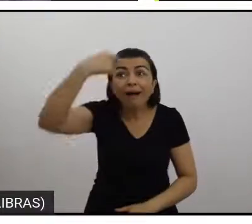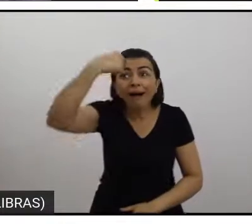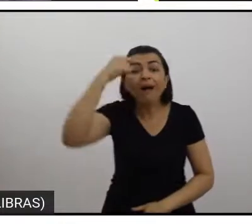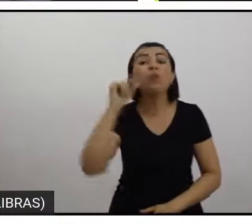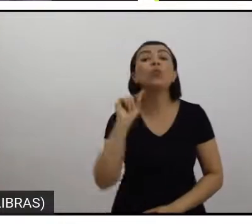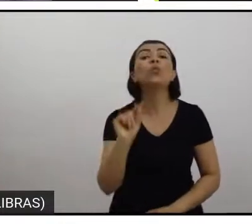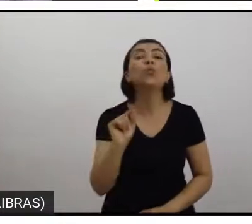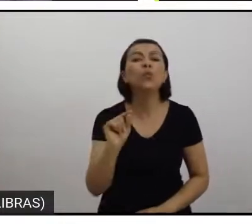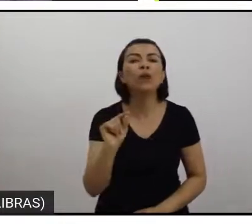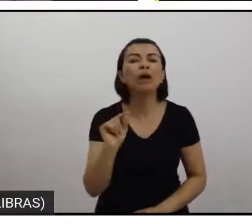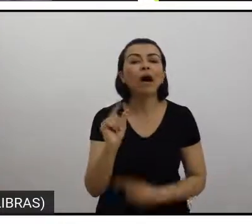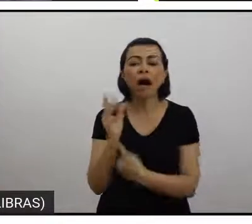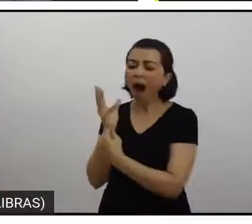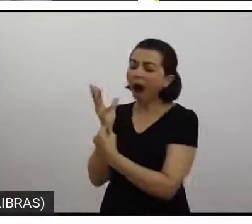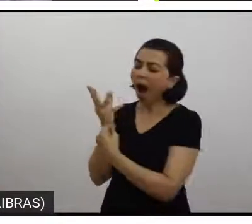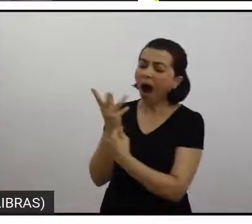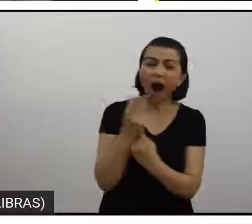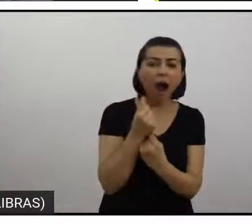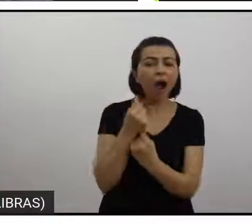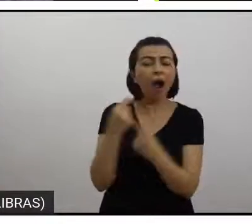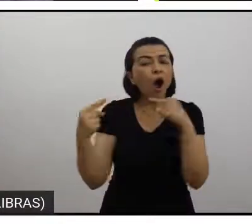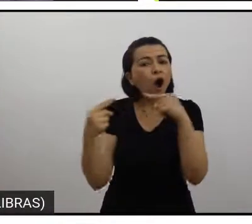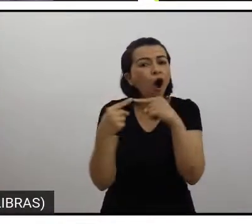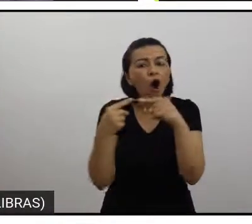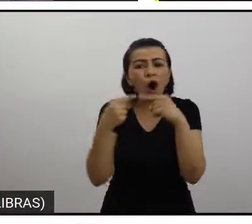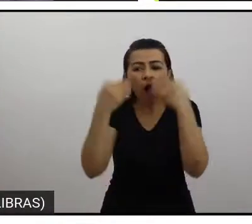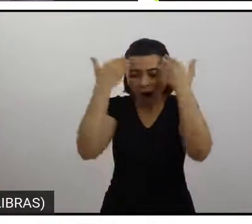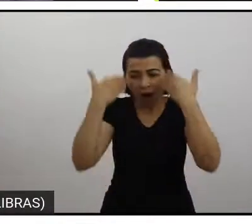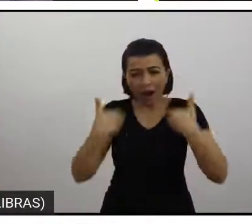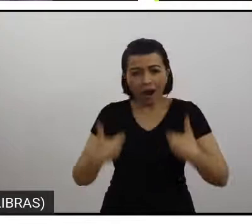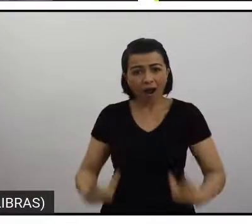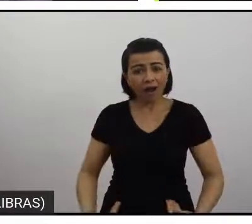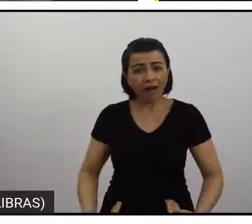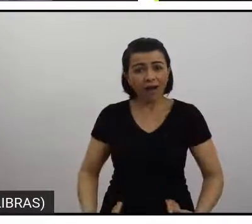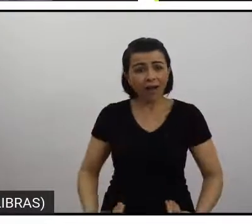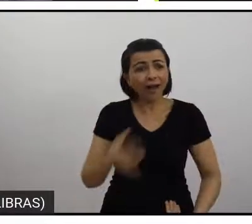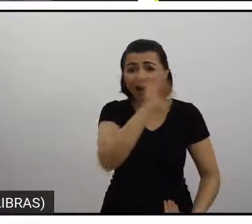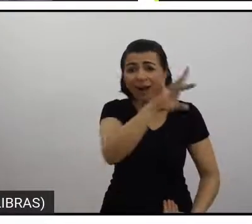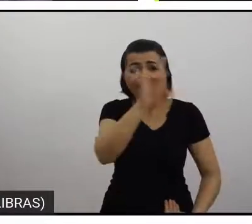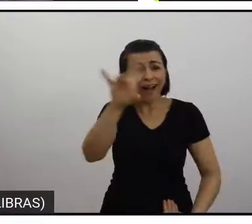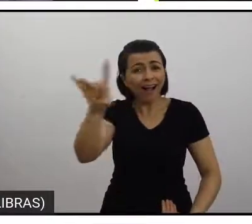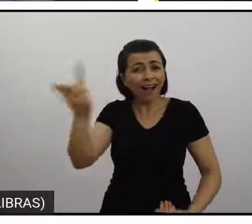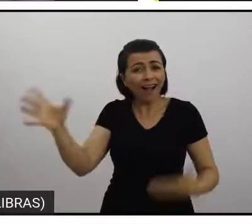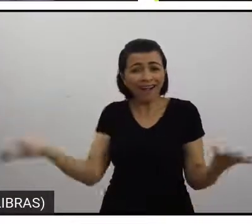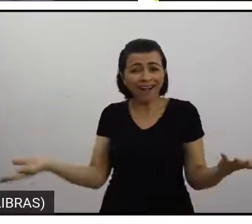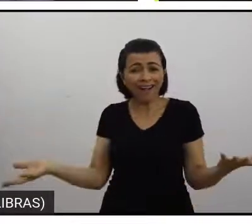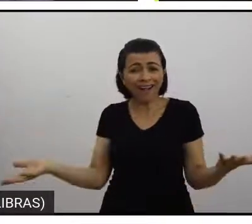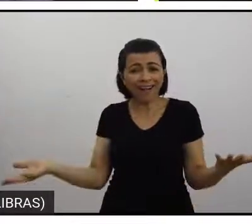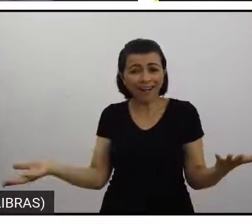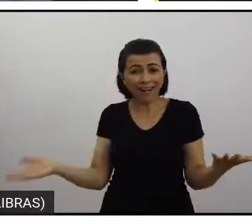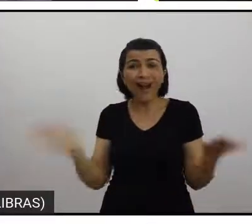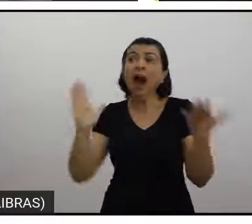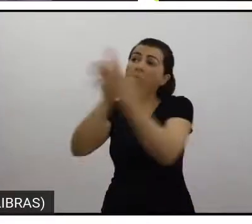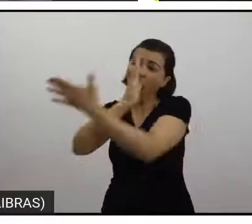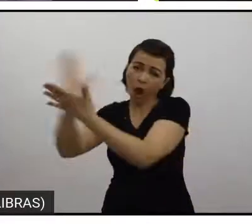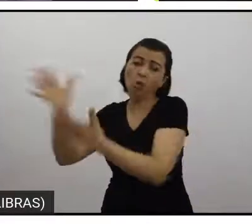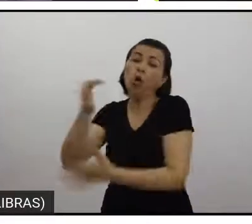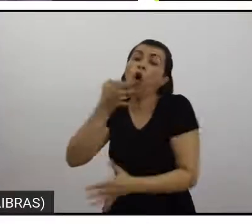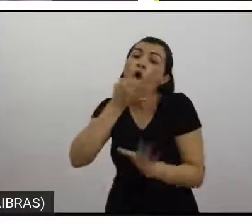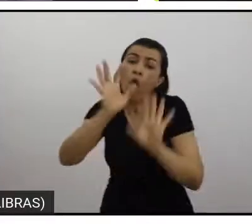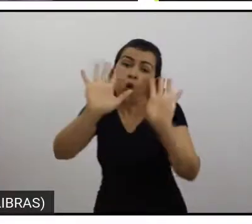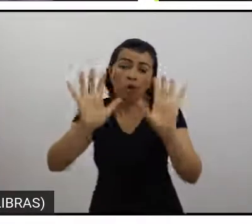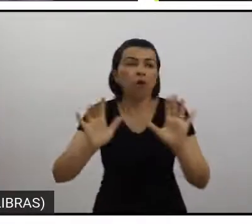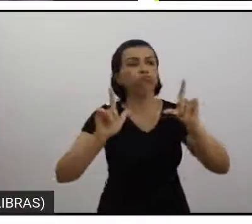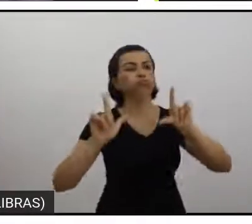são tão arte quanto o que está pendurado na parede e falam tanto sobre aquilo quanto o que está